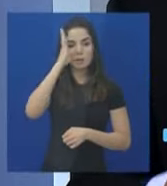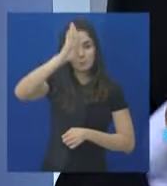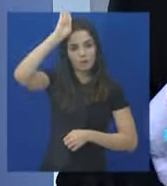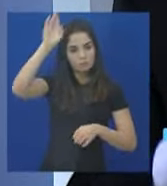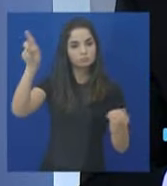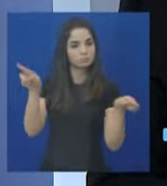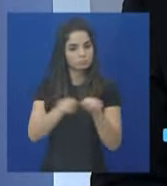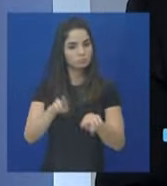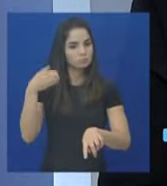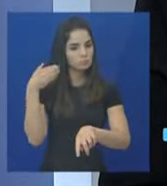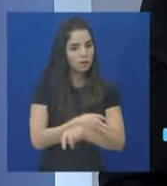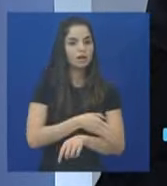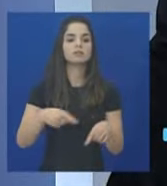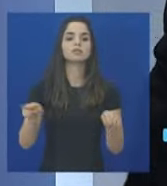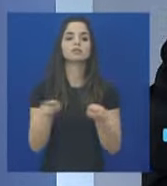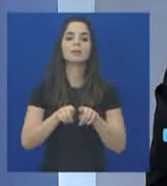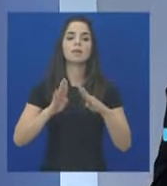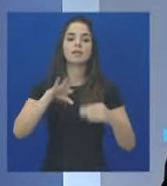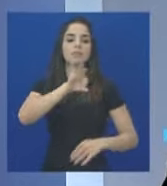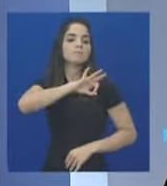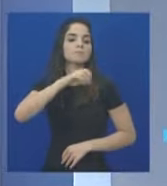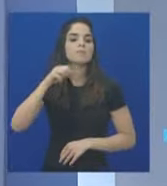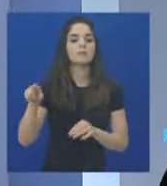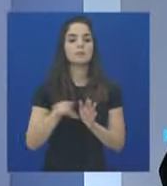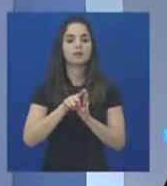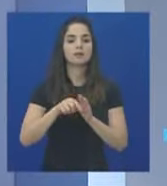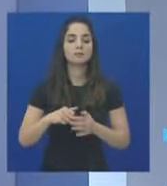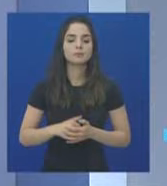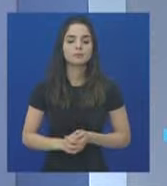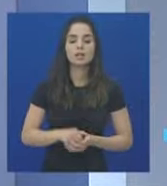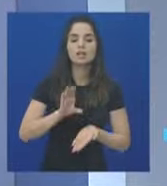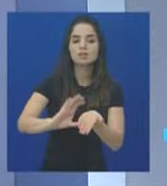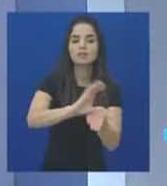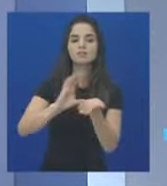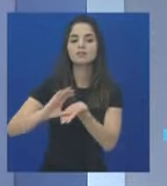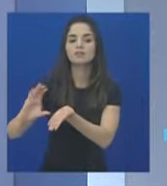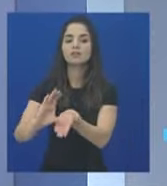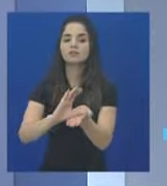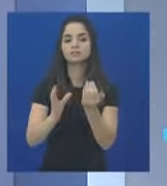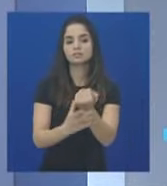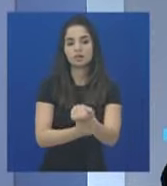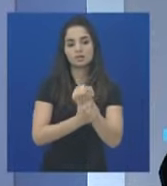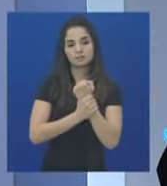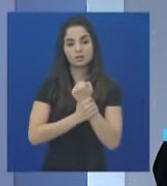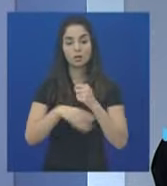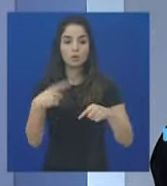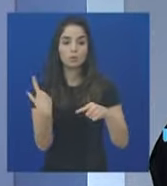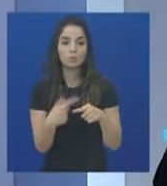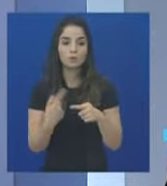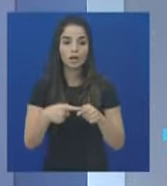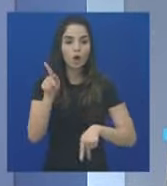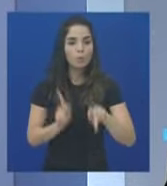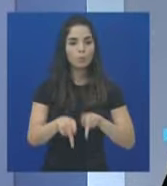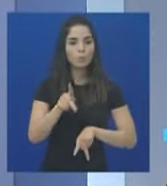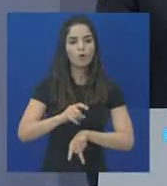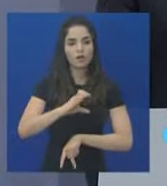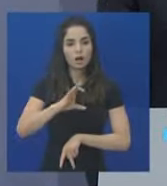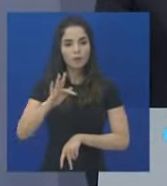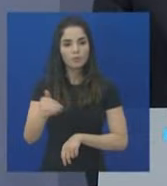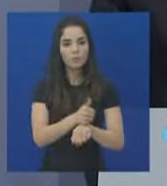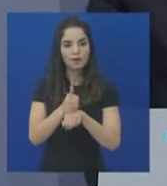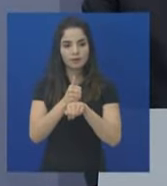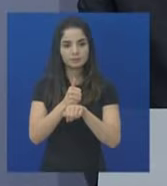também com a delegacia legal. Nós vamos investir na segurança, porque a população de Cabo Frio merece...